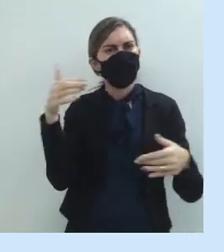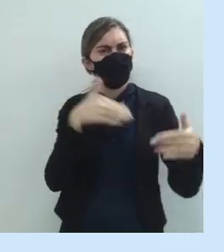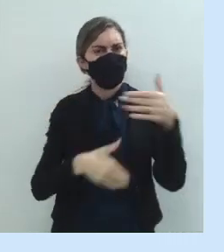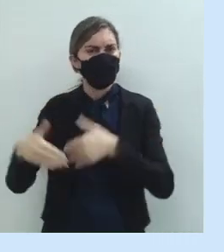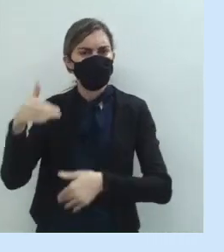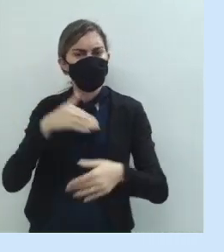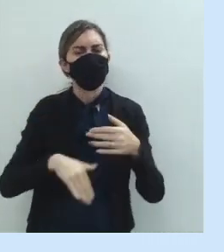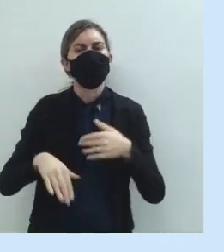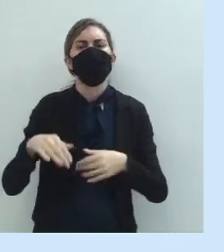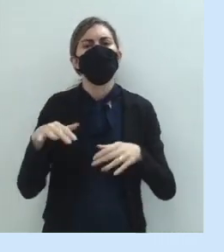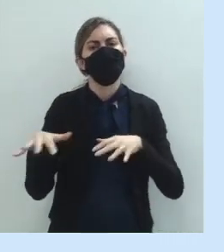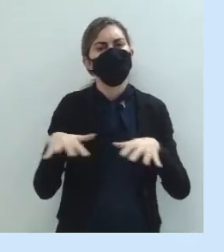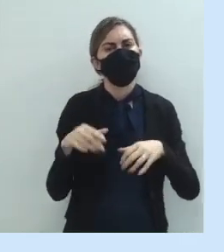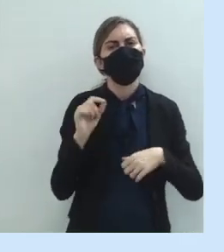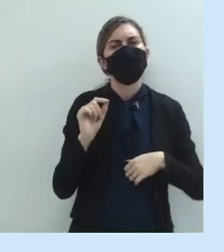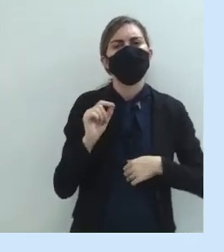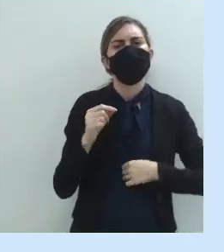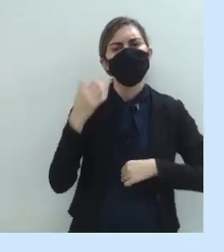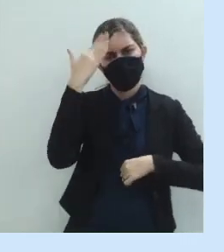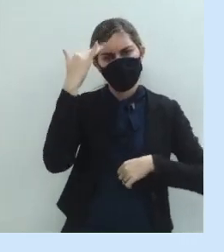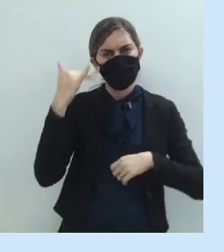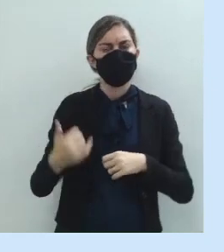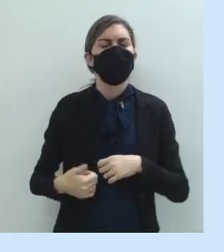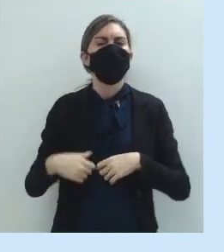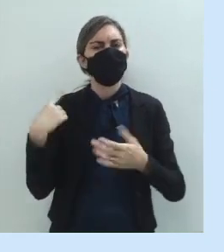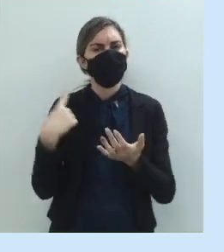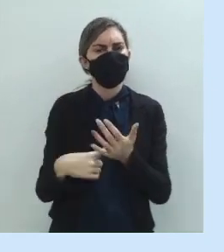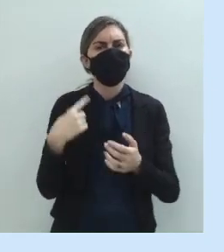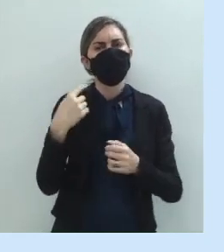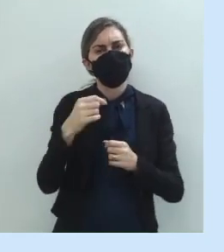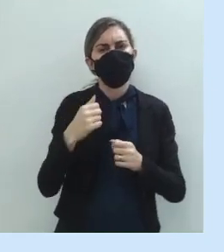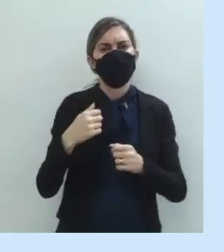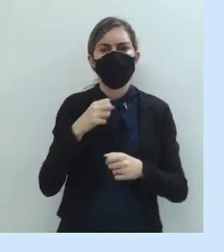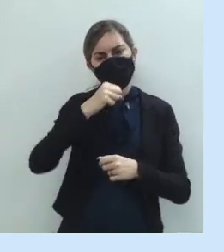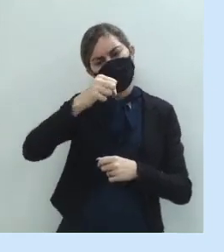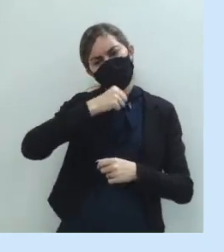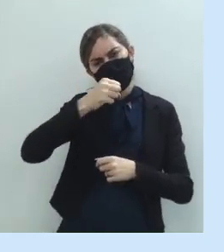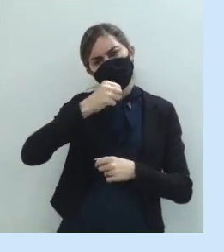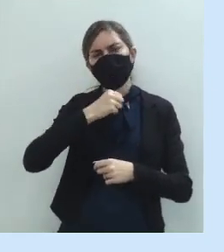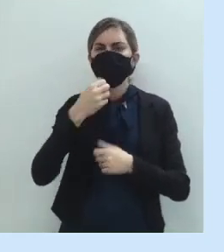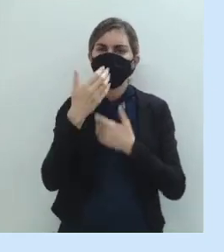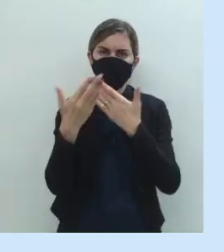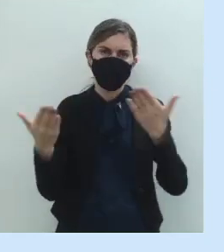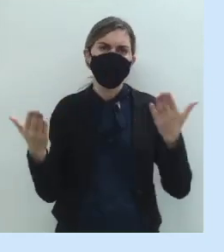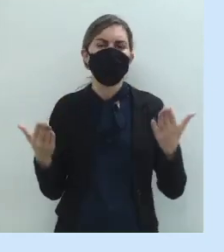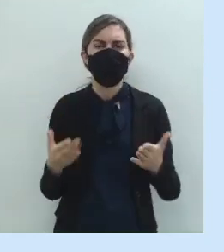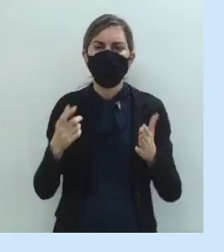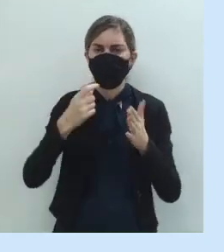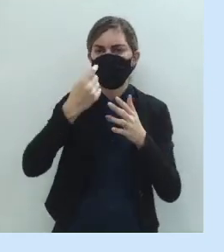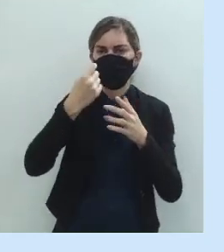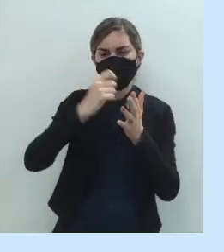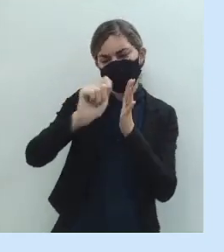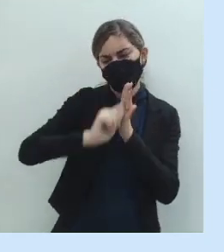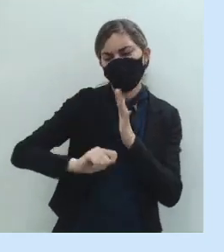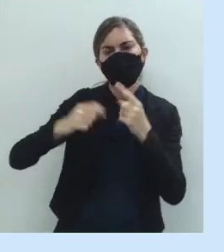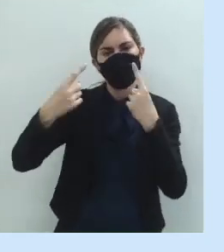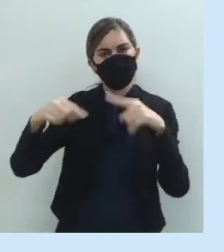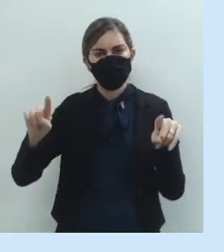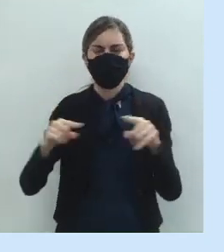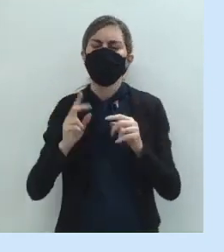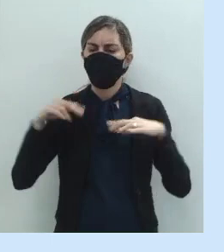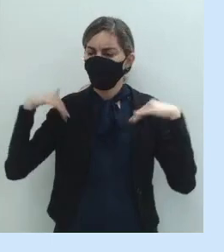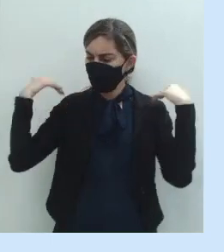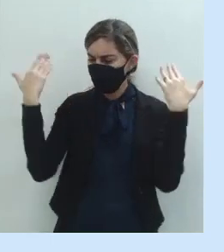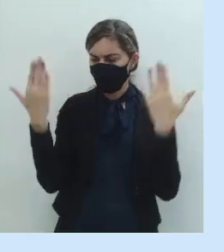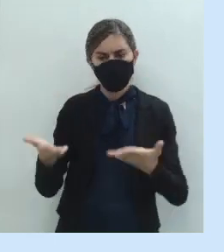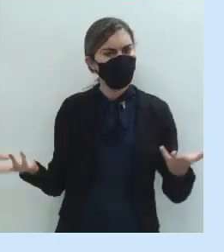participando do movimento e fazendo muito sucesso e se firmando de fato como um grande cantor que é, como um grande compositor que é, e se mantendo até